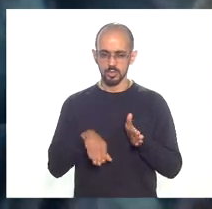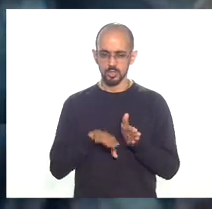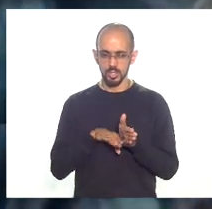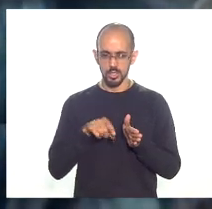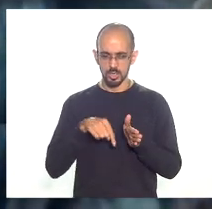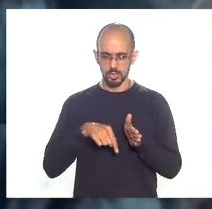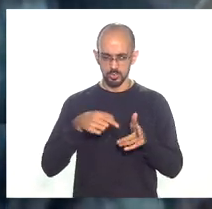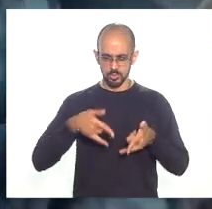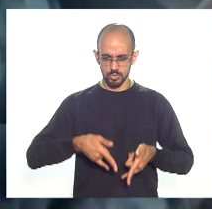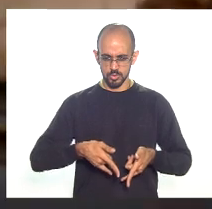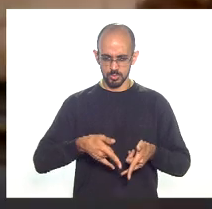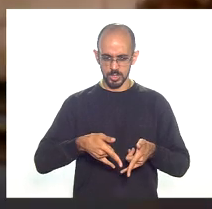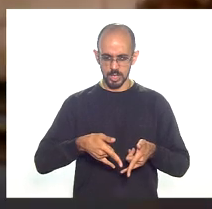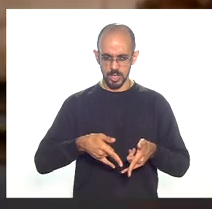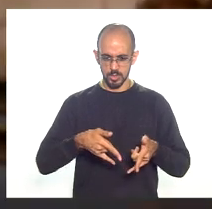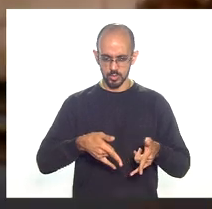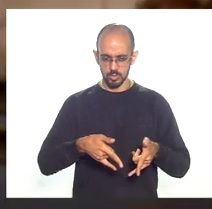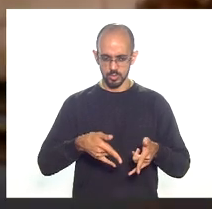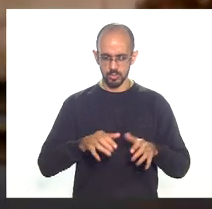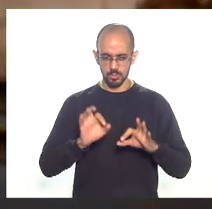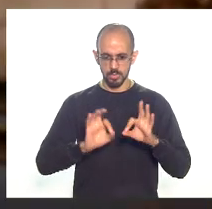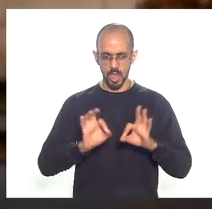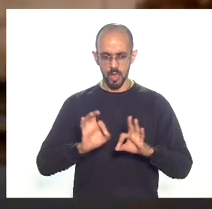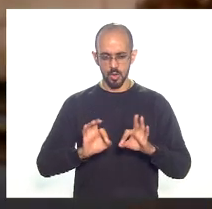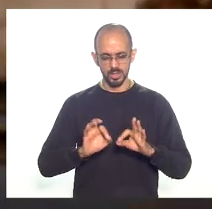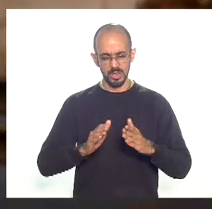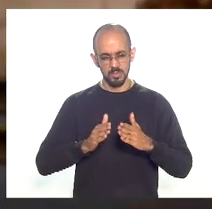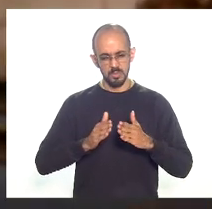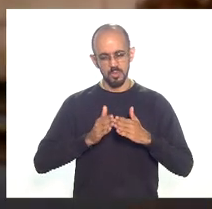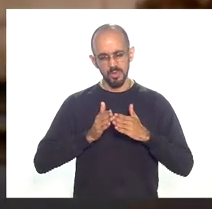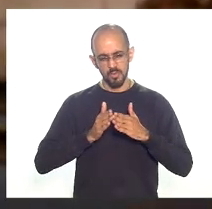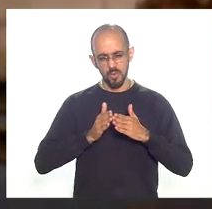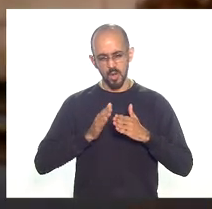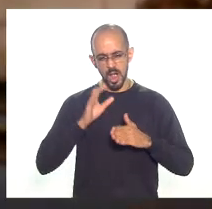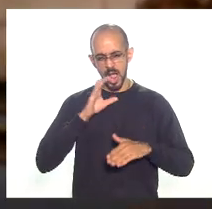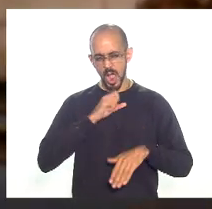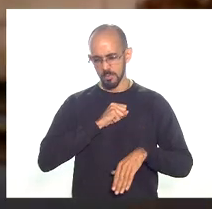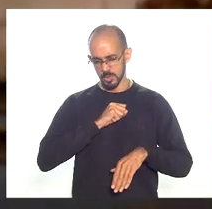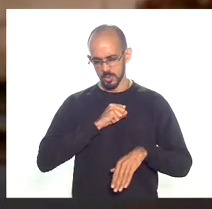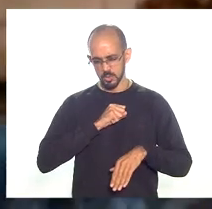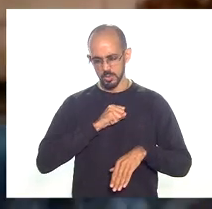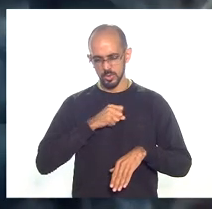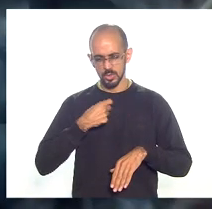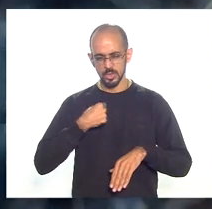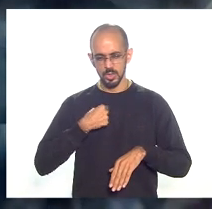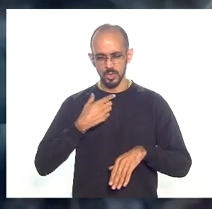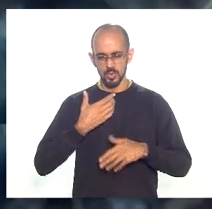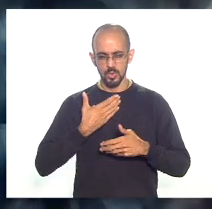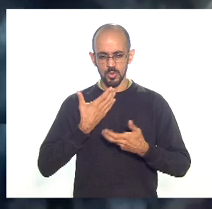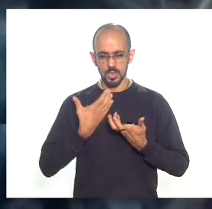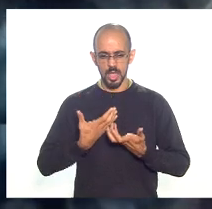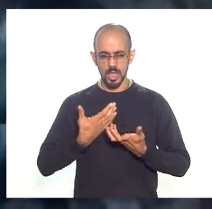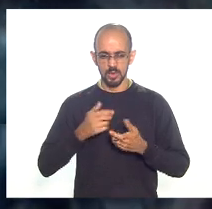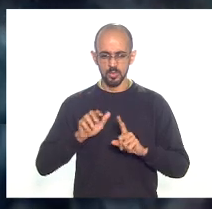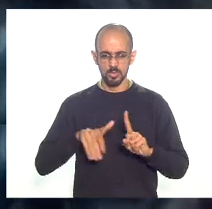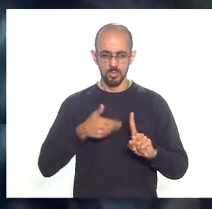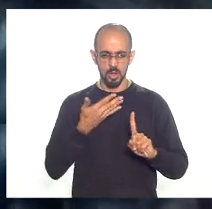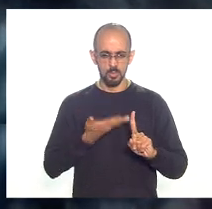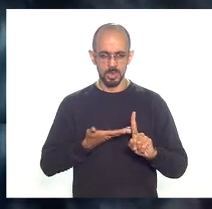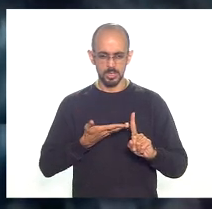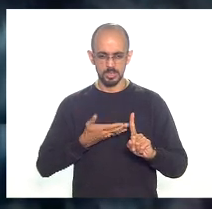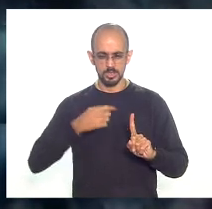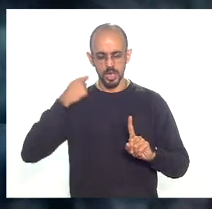cemitério e eu pela ordem por favor é muito rápido por favor eu só gostaria de registrar minha homenagem é uma grande